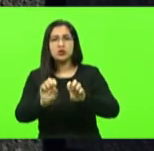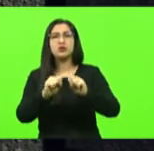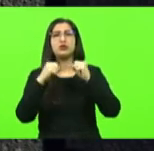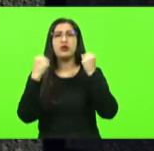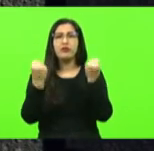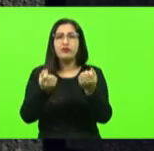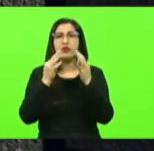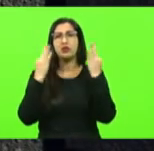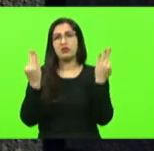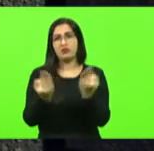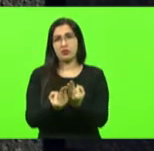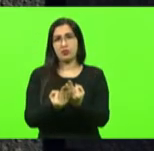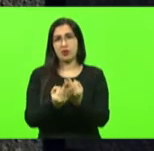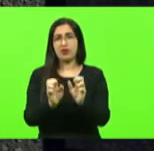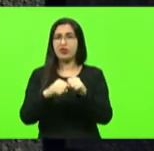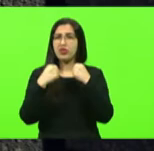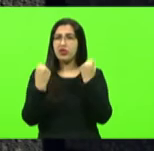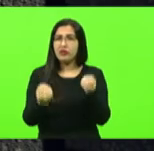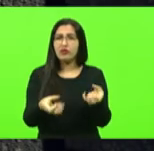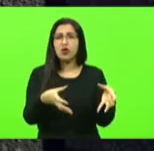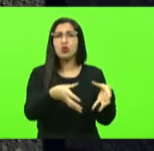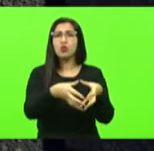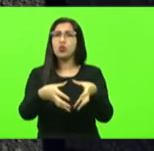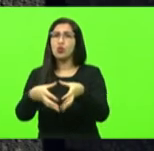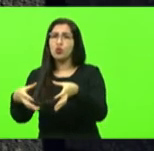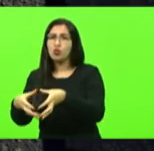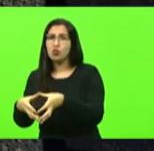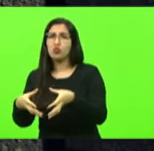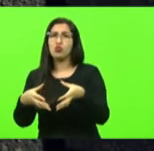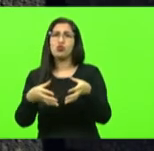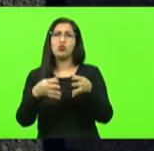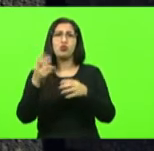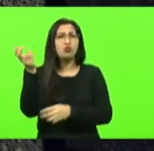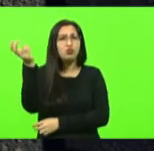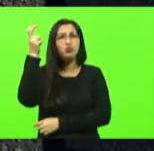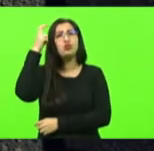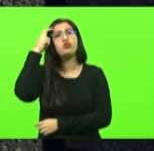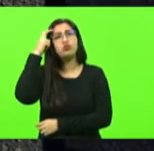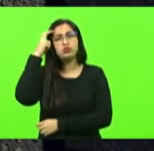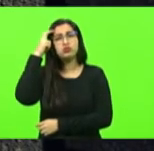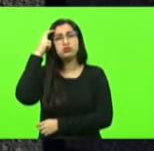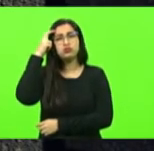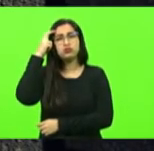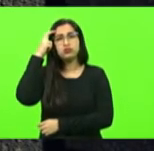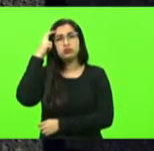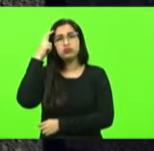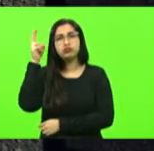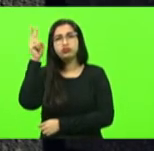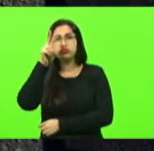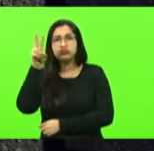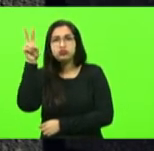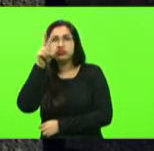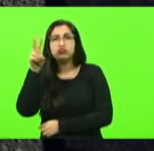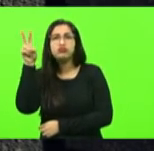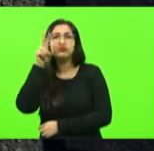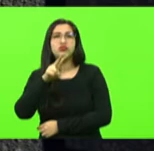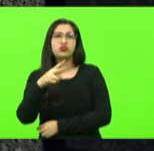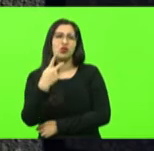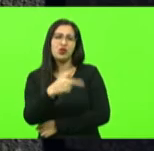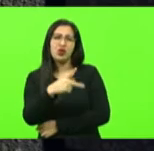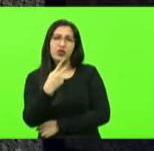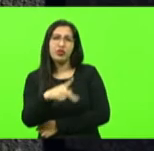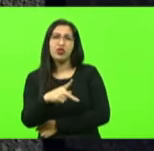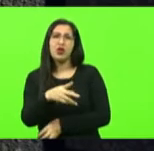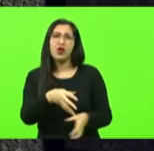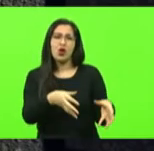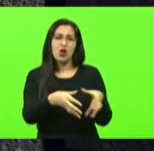famílias, defendem as comunidades, defendem a cultura, defendem as histórias das comunidades.